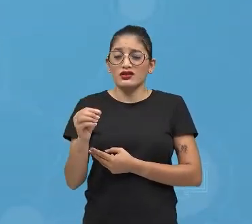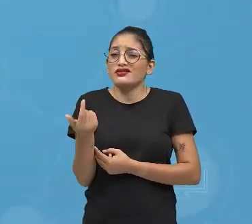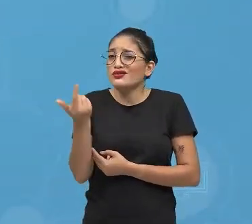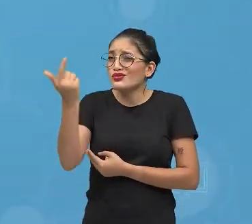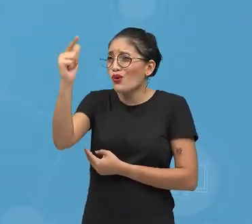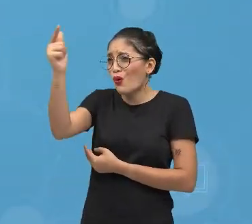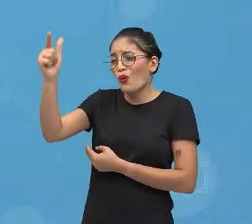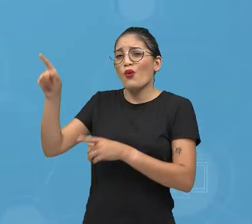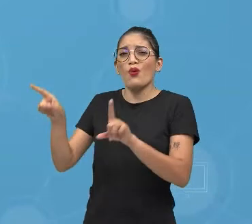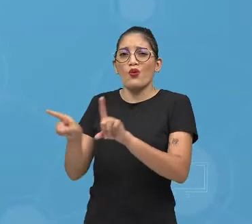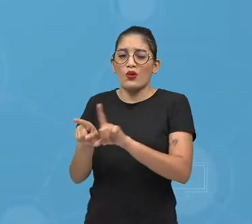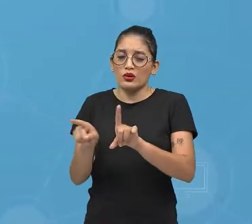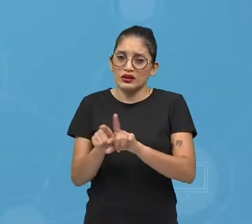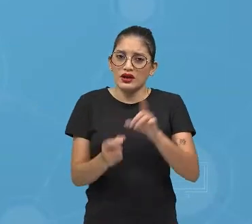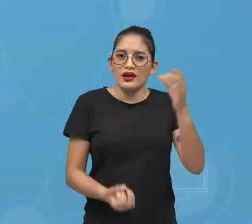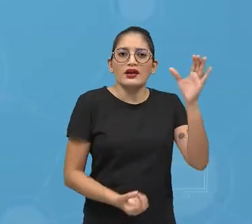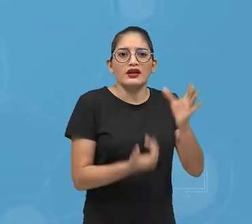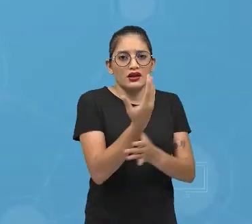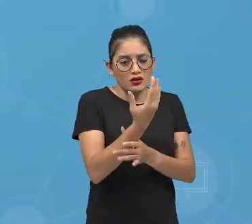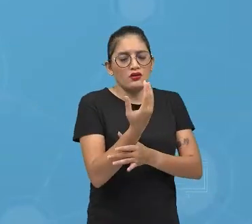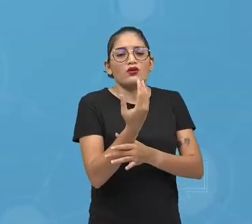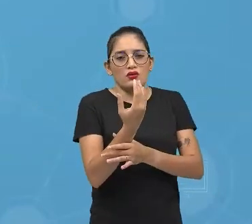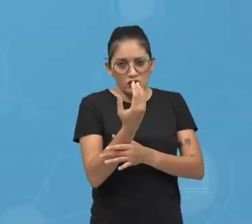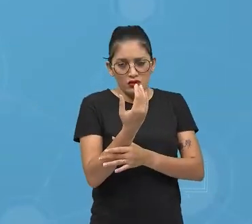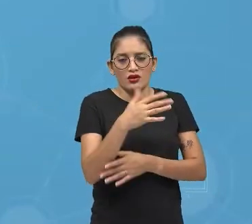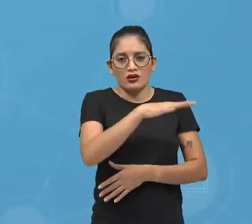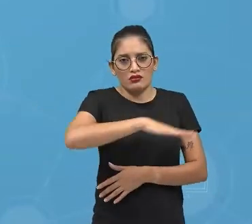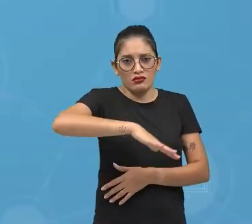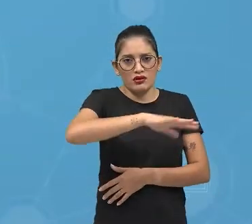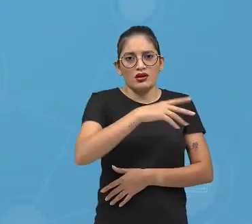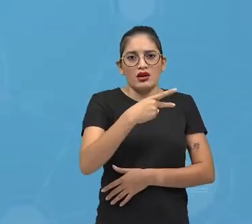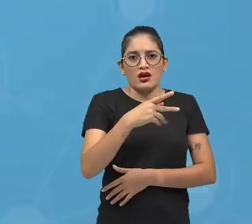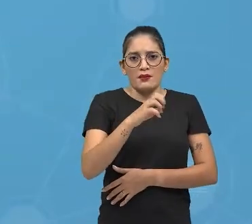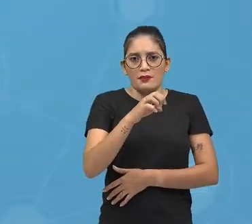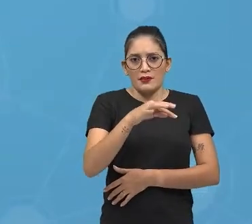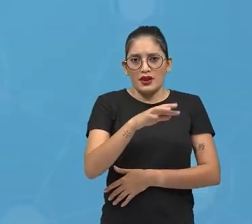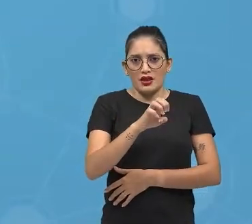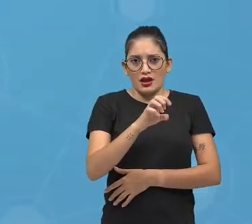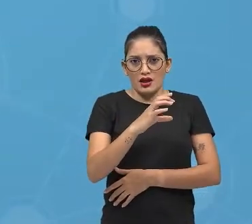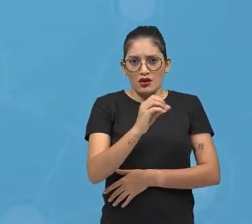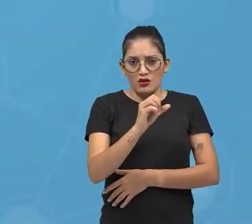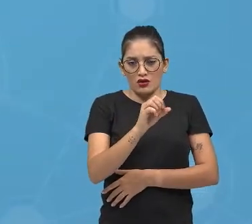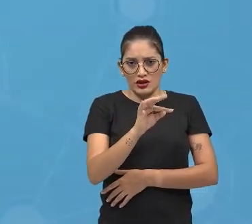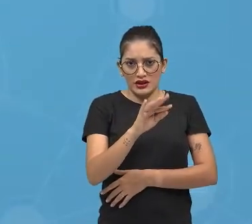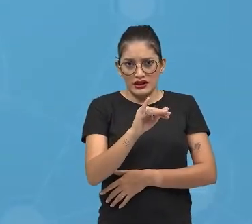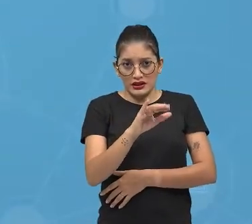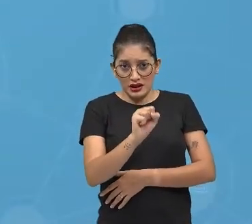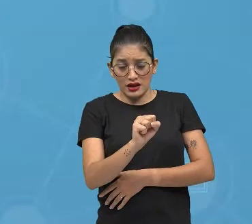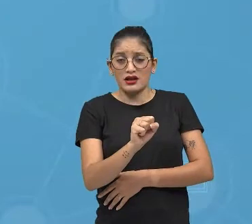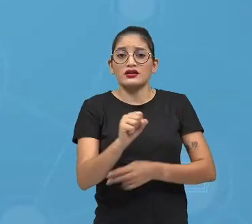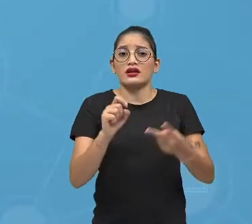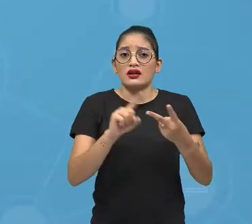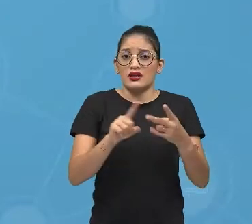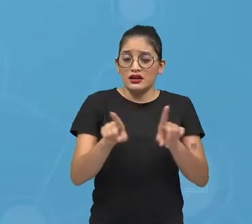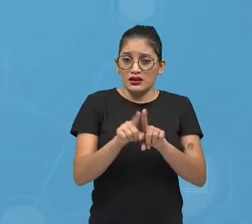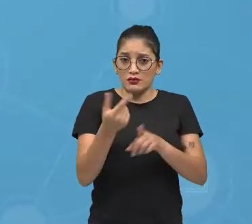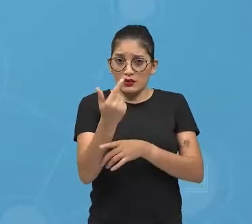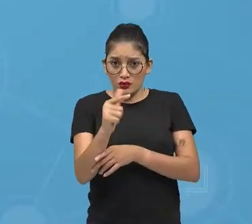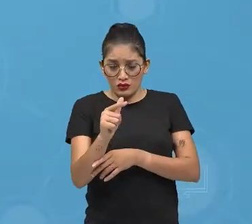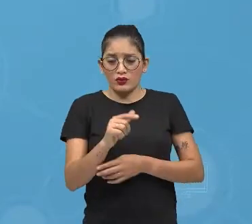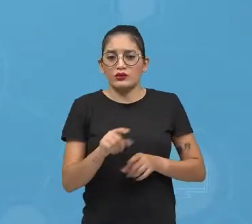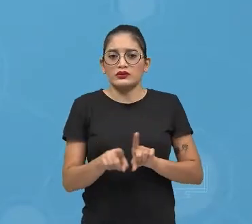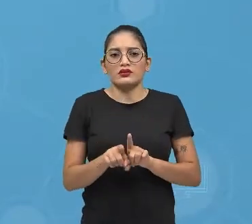origem aos pentecostais e aos neopentecostais, que hoje nós chamamos de